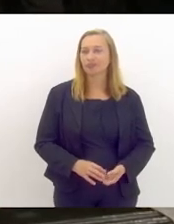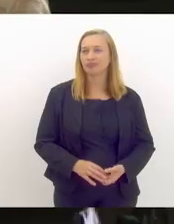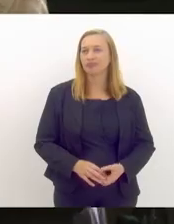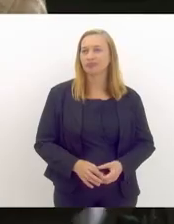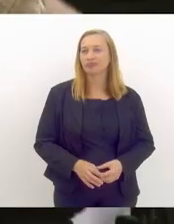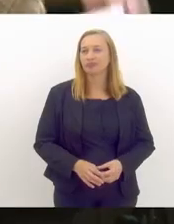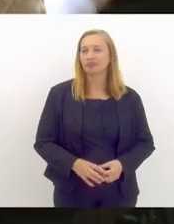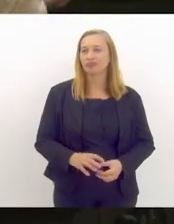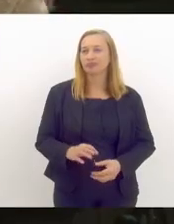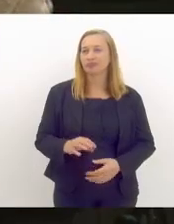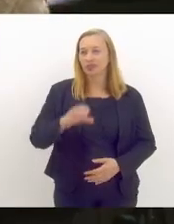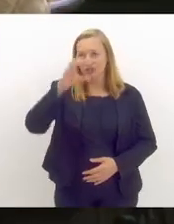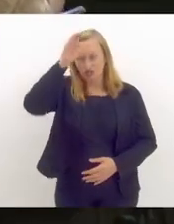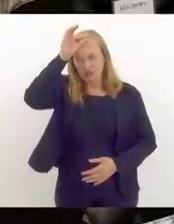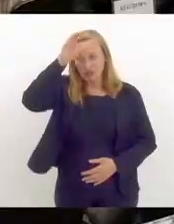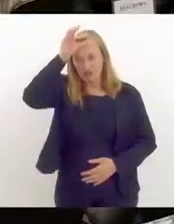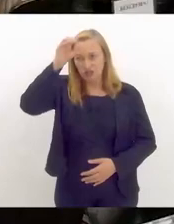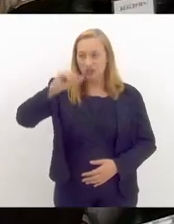Tia Ju.